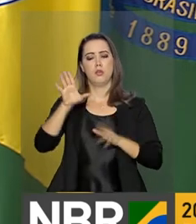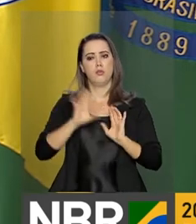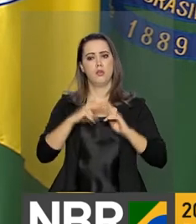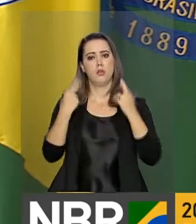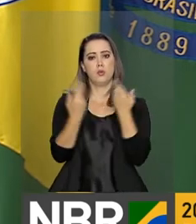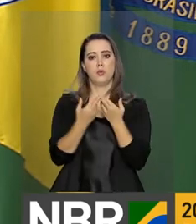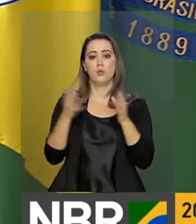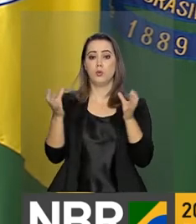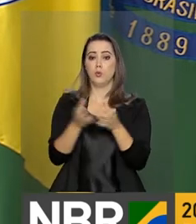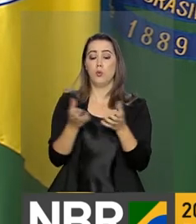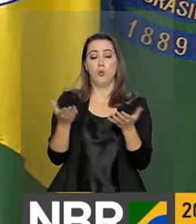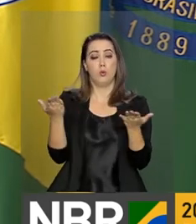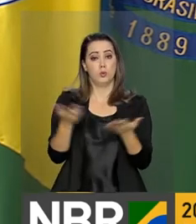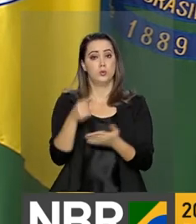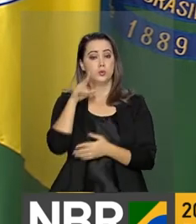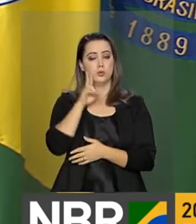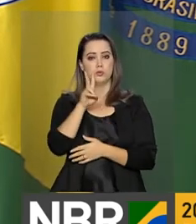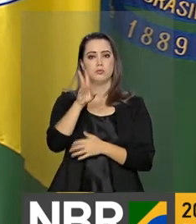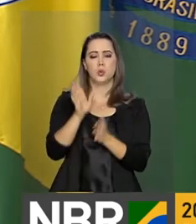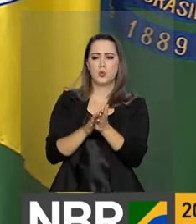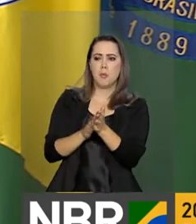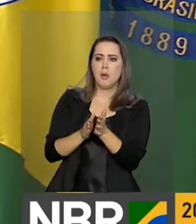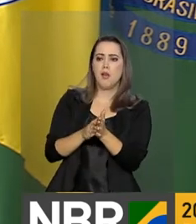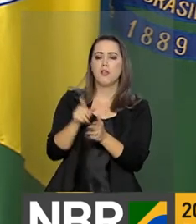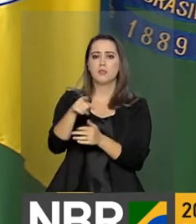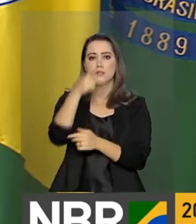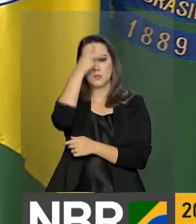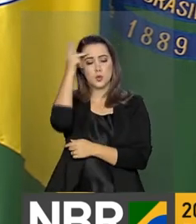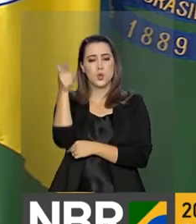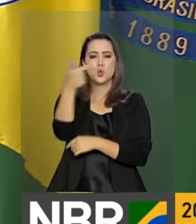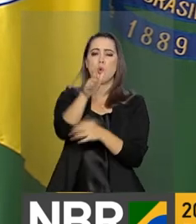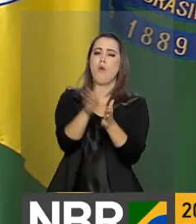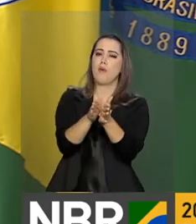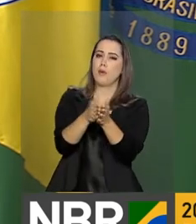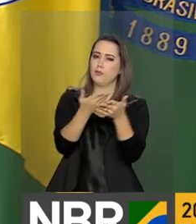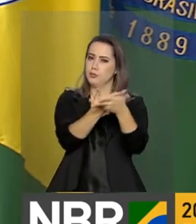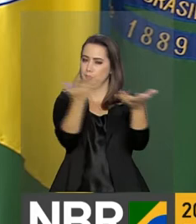todos, que hoje aqui se ouviu e que eu peço seja repetido.